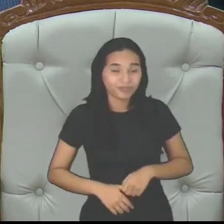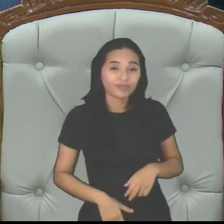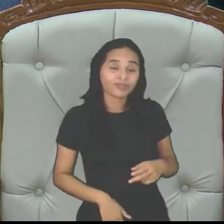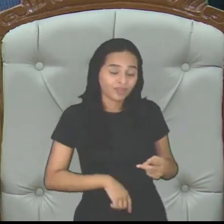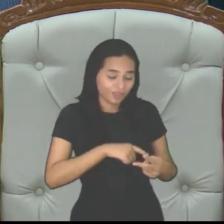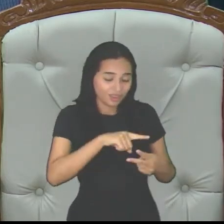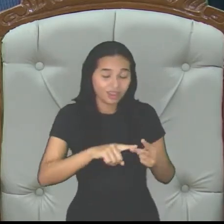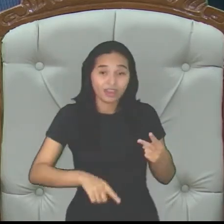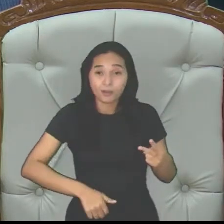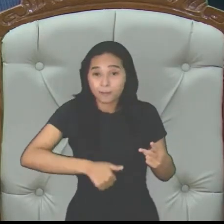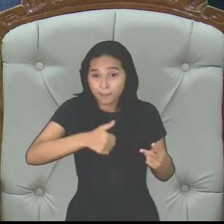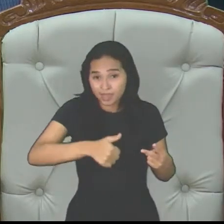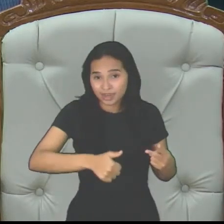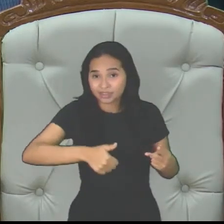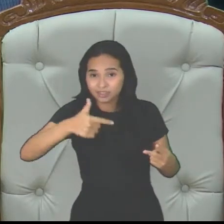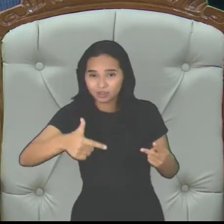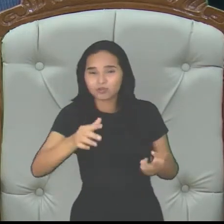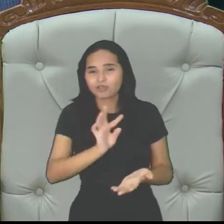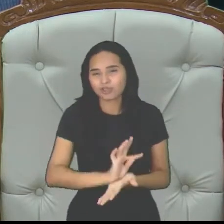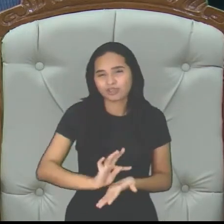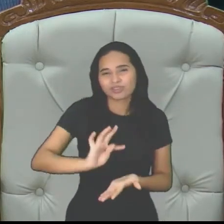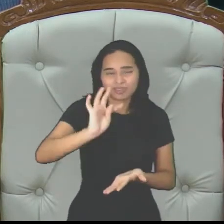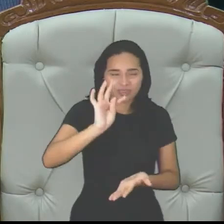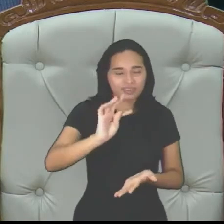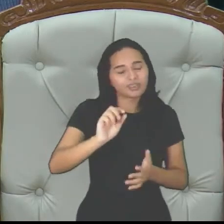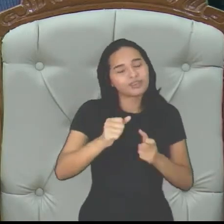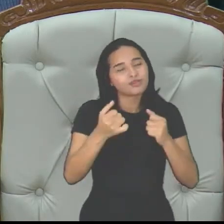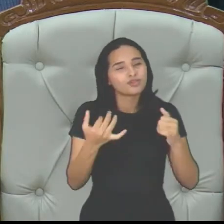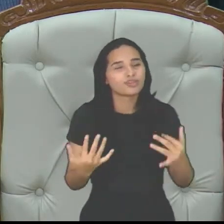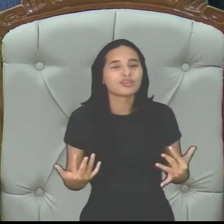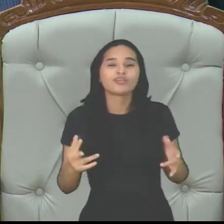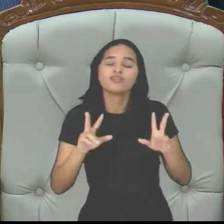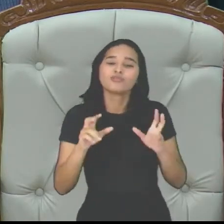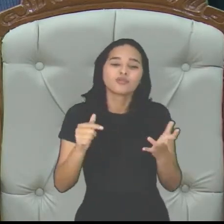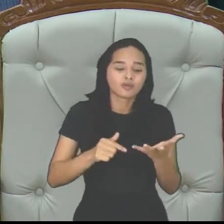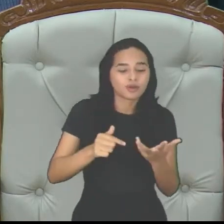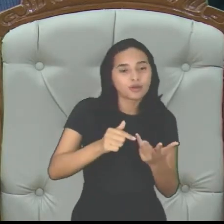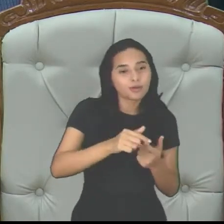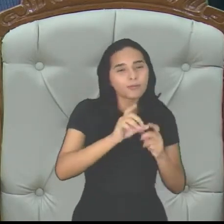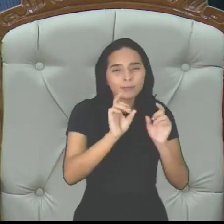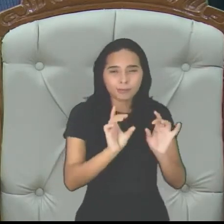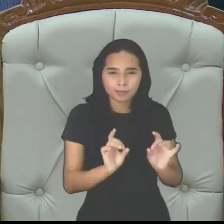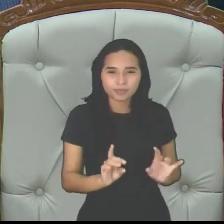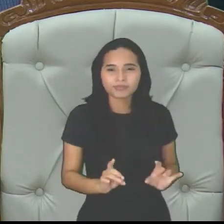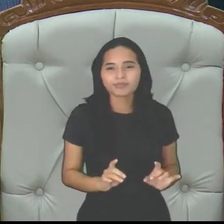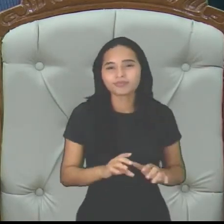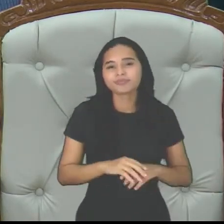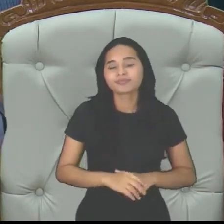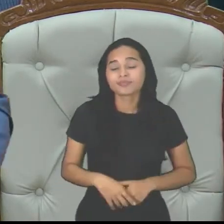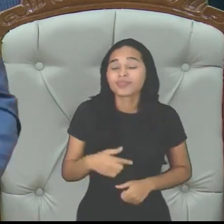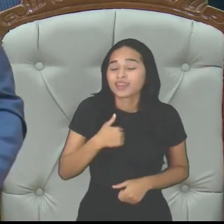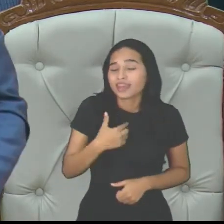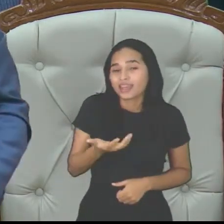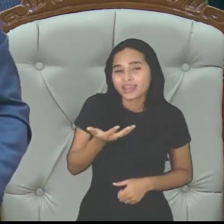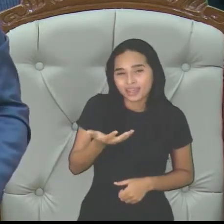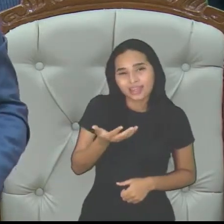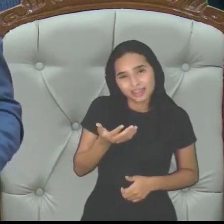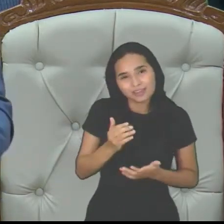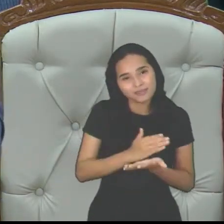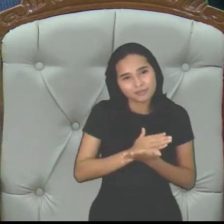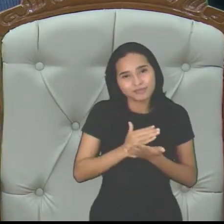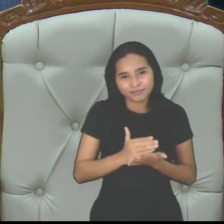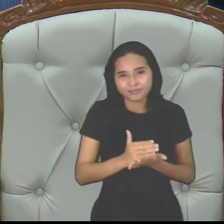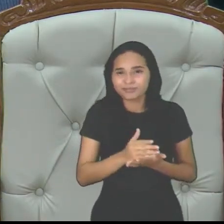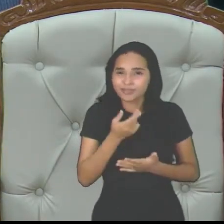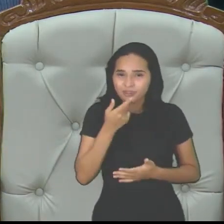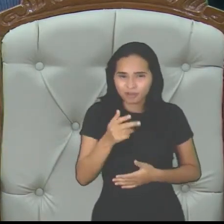e segunda aos Tessalonicenses, vai falar de algumas coisas específicas, irmãos. E eu quero, a princípio,